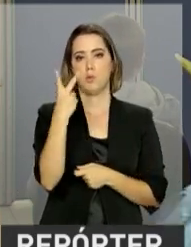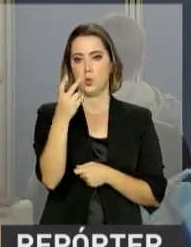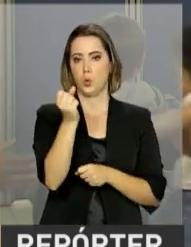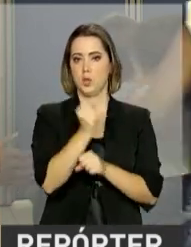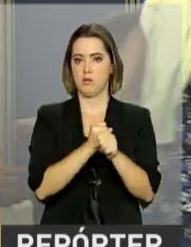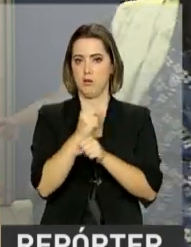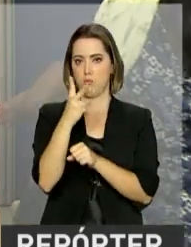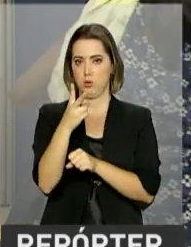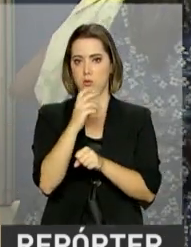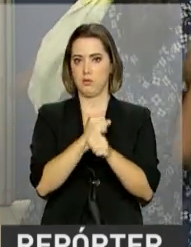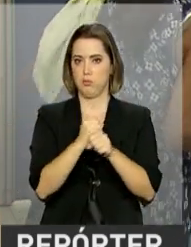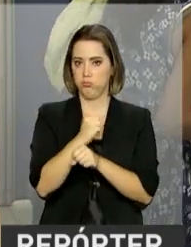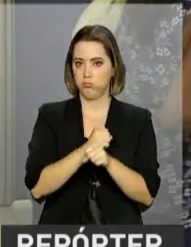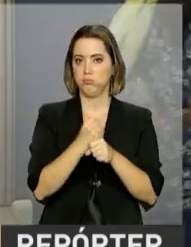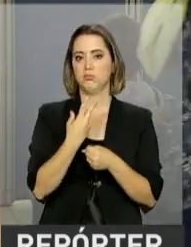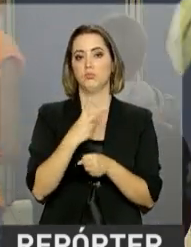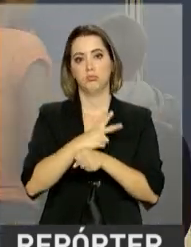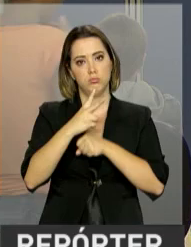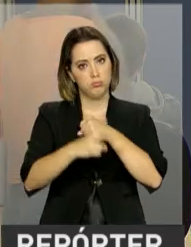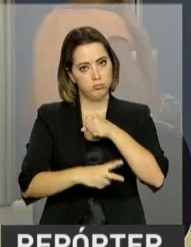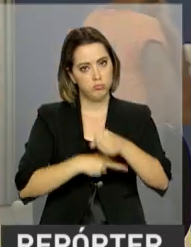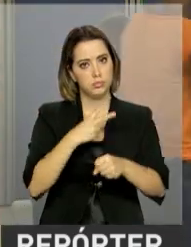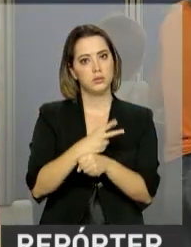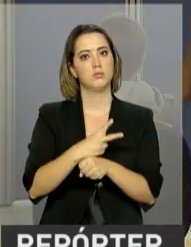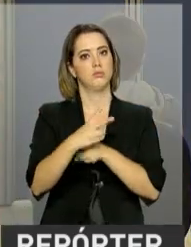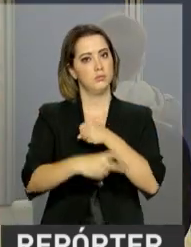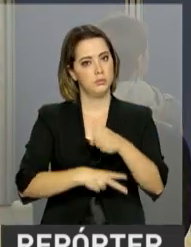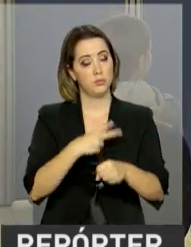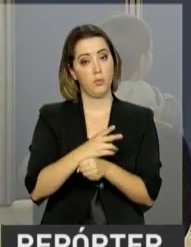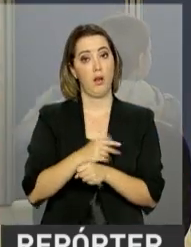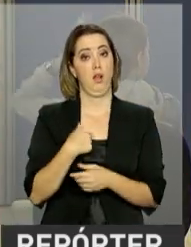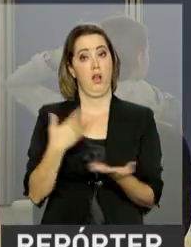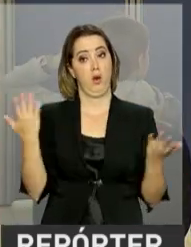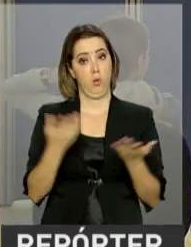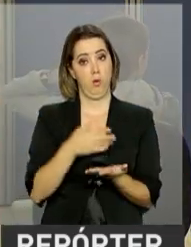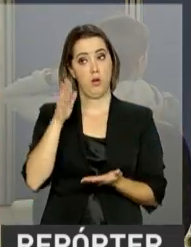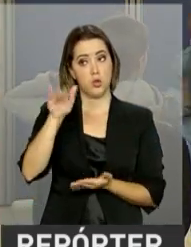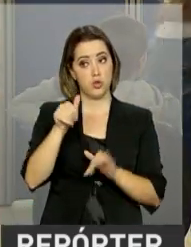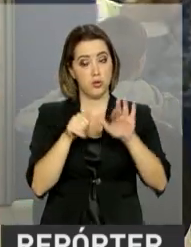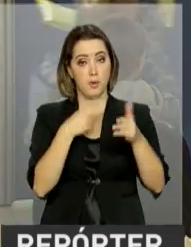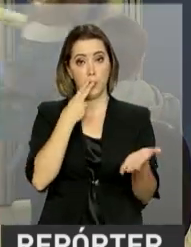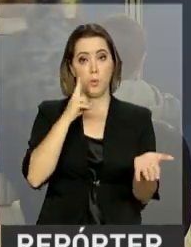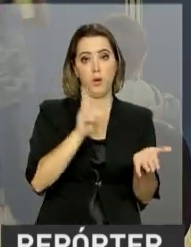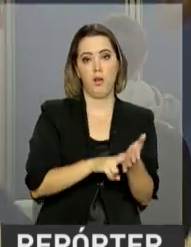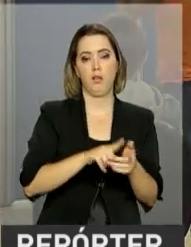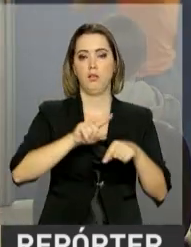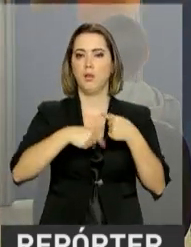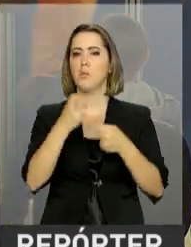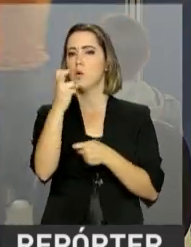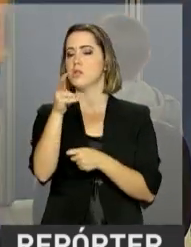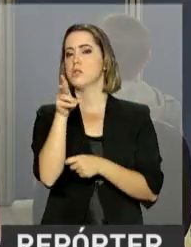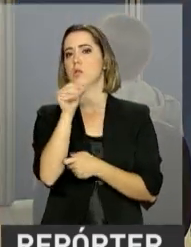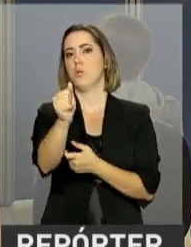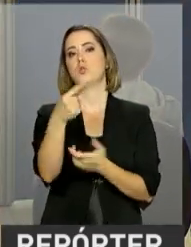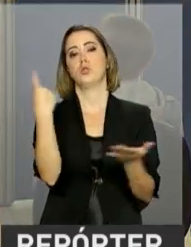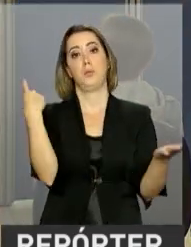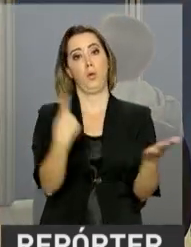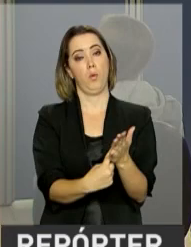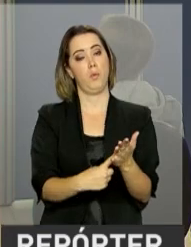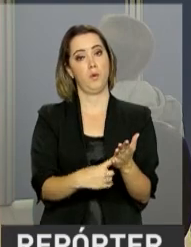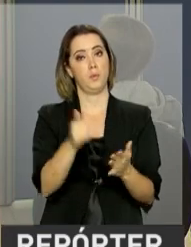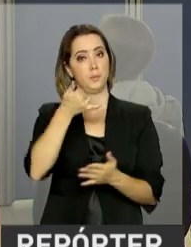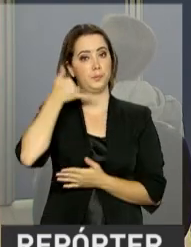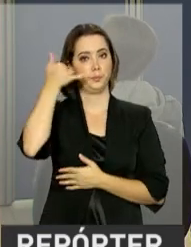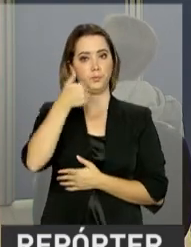de carta com aviso de recebimento. Após o comunicado, o segurado tem um prazo de 5 dias úteis para agendar a perícia pelo